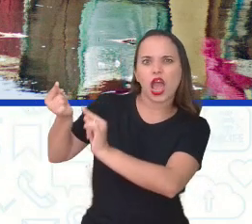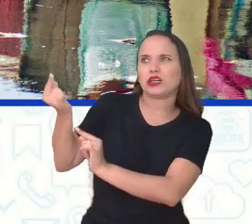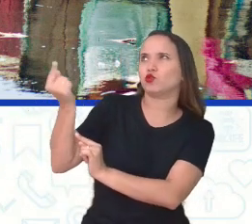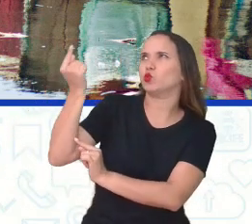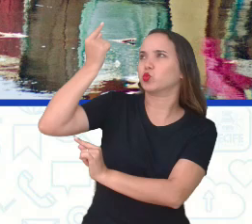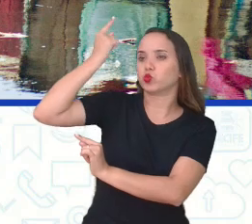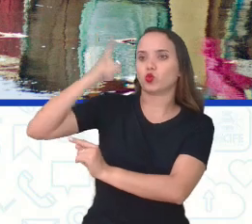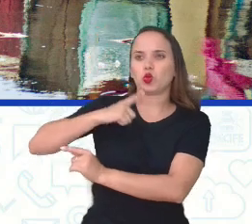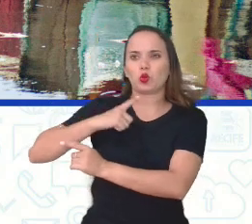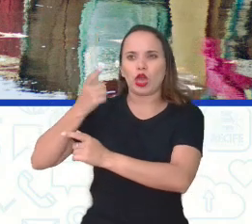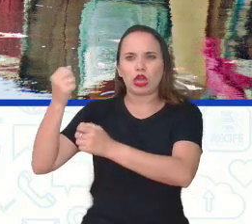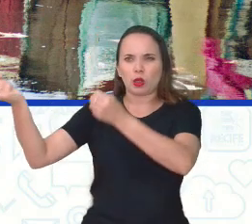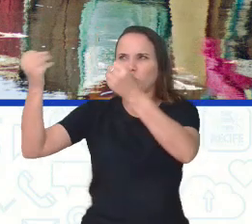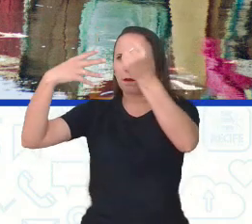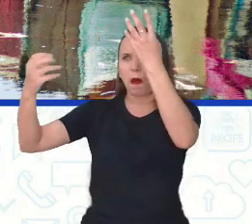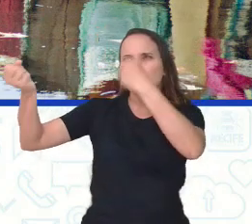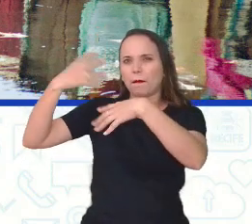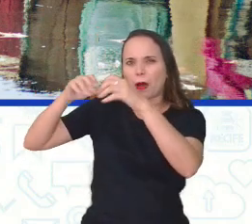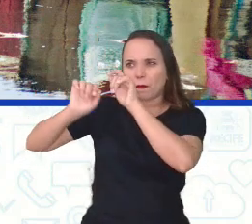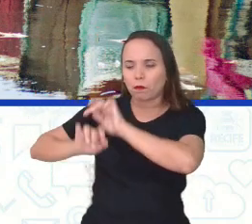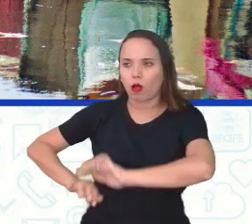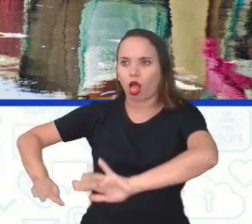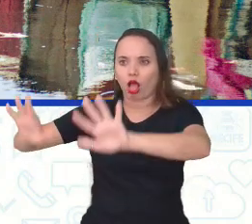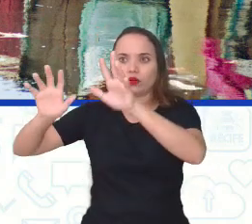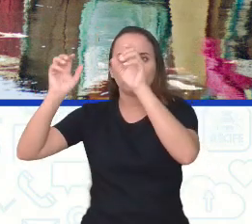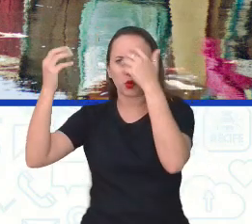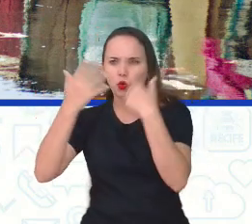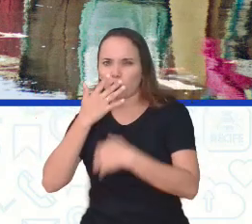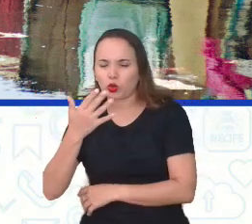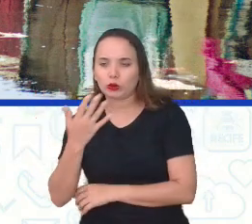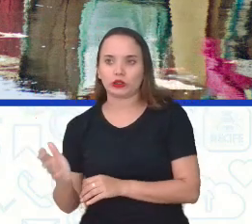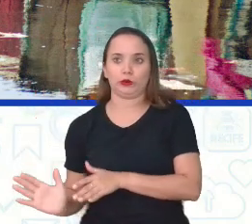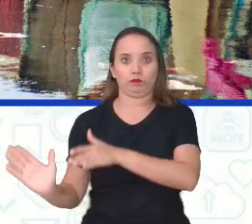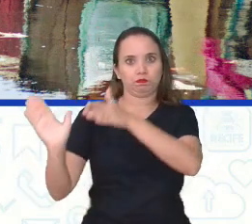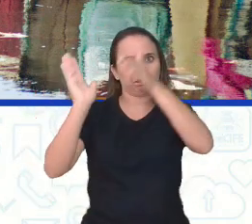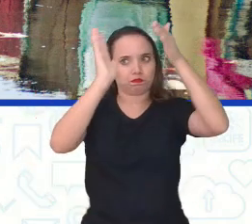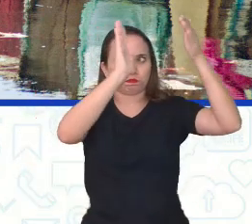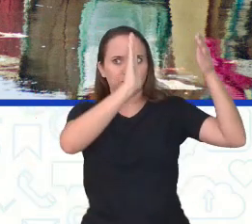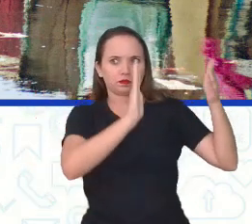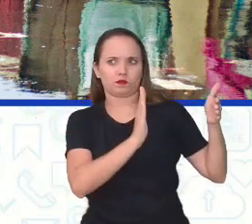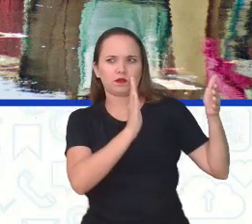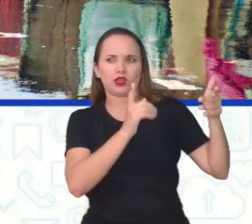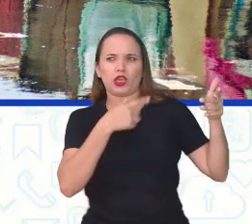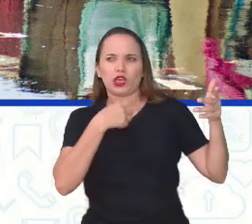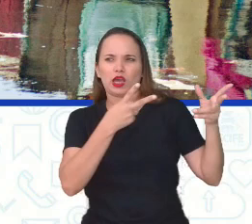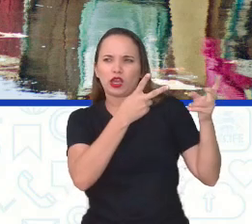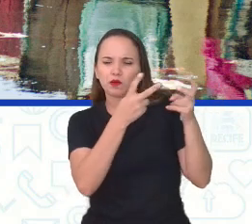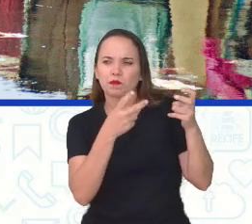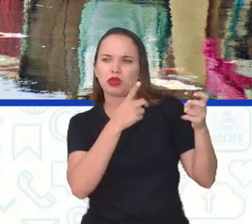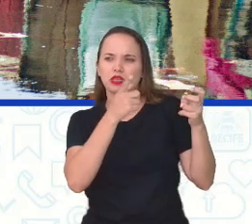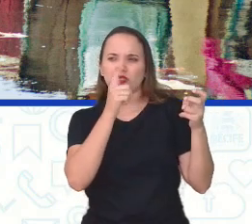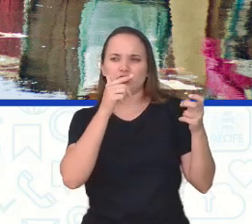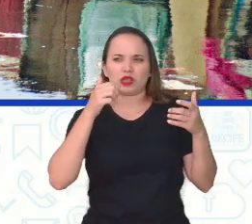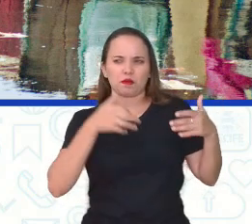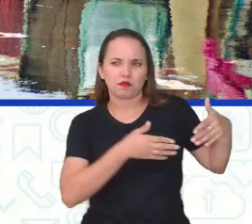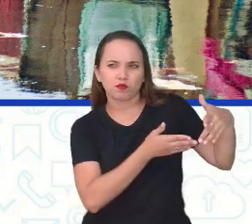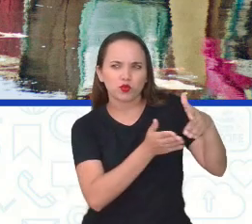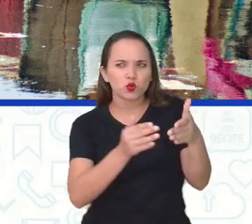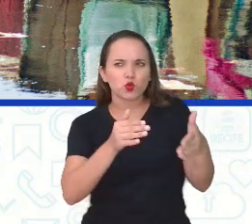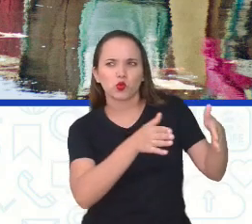E na imagem da direita, eu consigo observar um corpo hídrico, provavelmente um rio, e ao